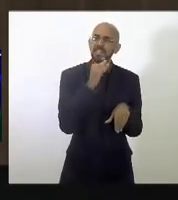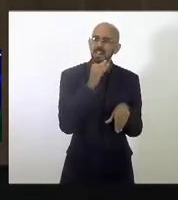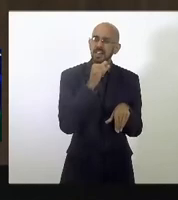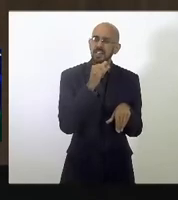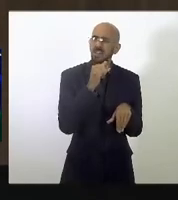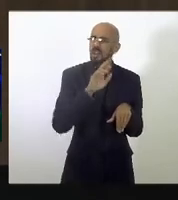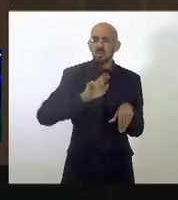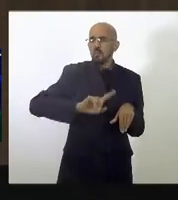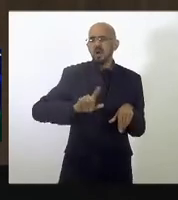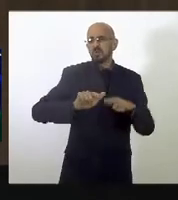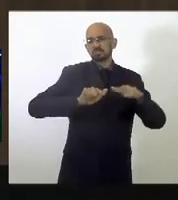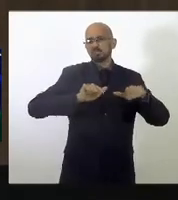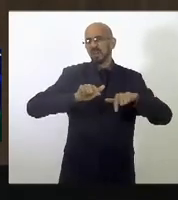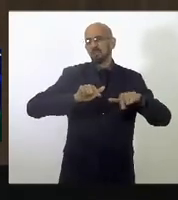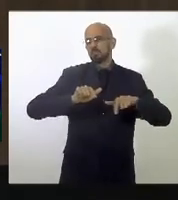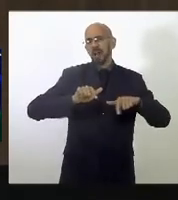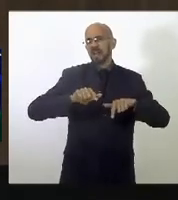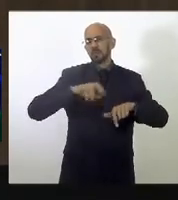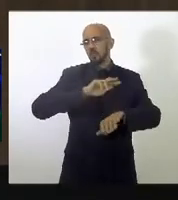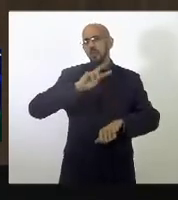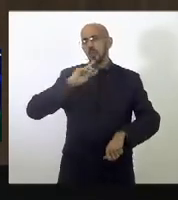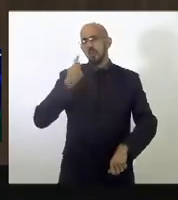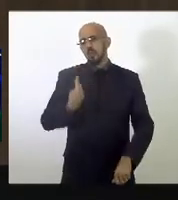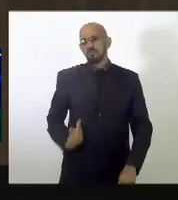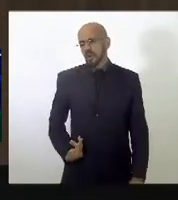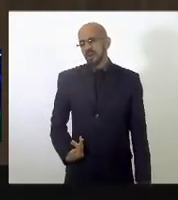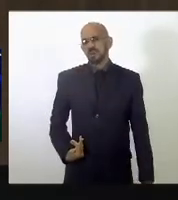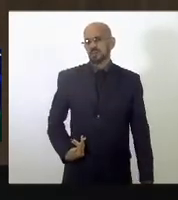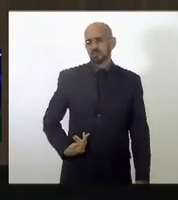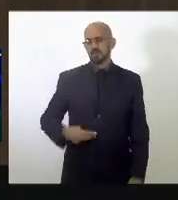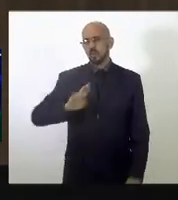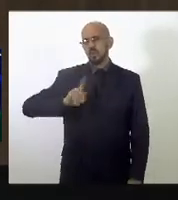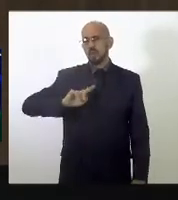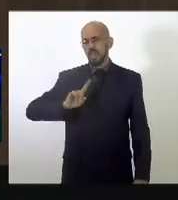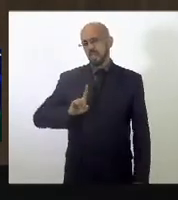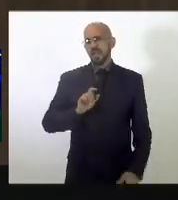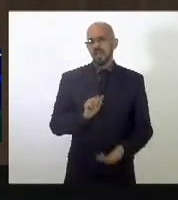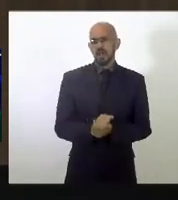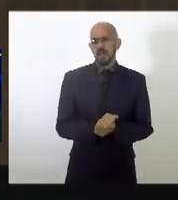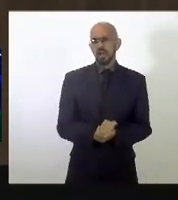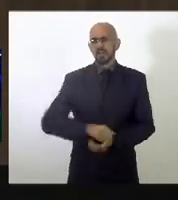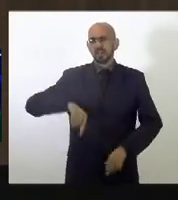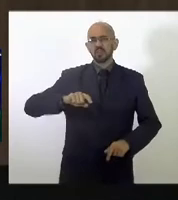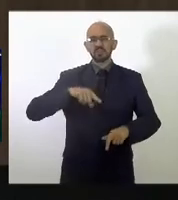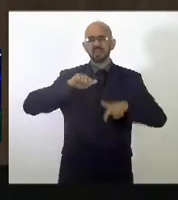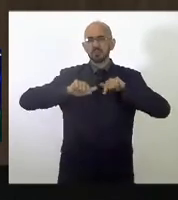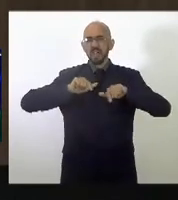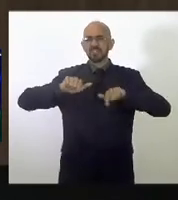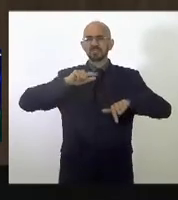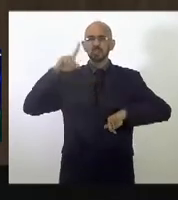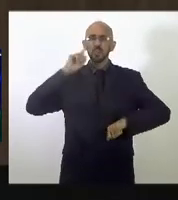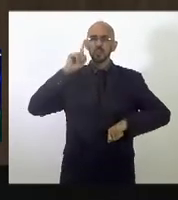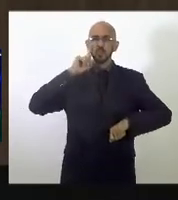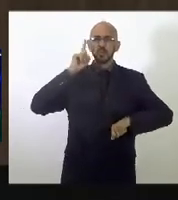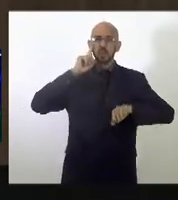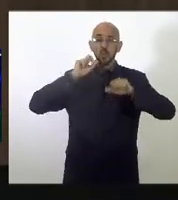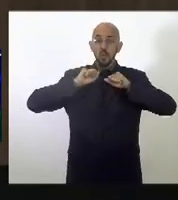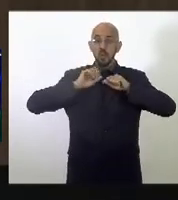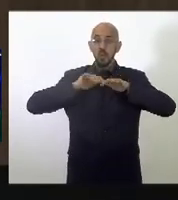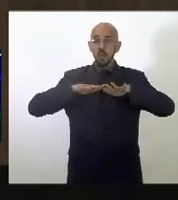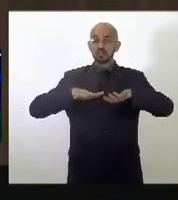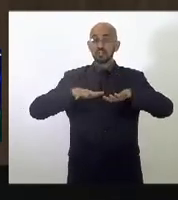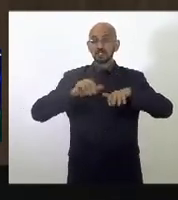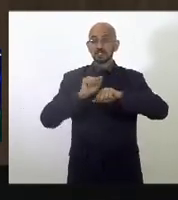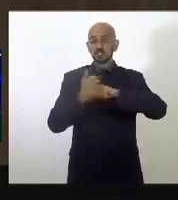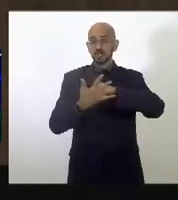trabalho humanizado. As pessoas que estão lá no dia a dia, trabalhando com Covid, precisam desse